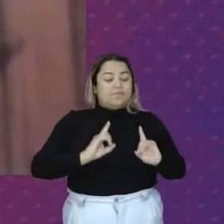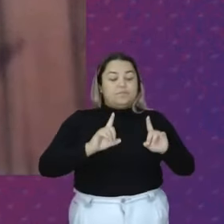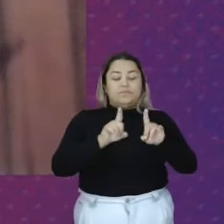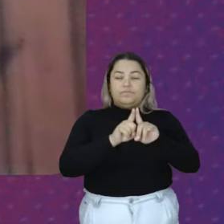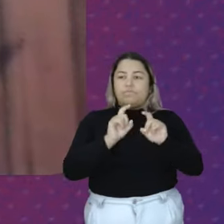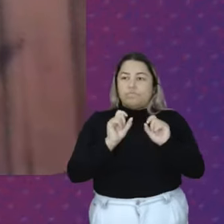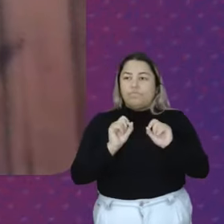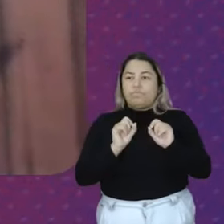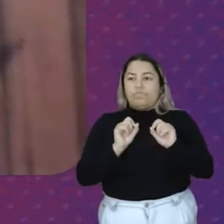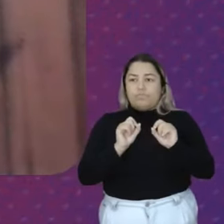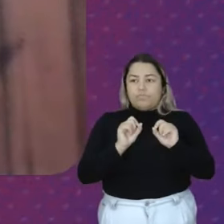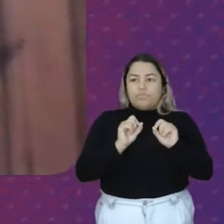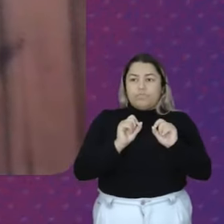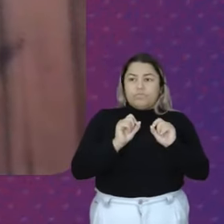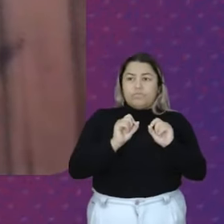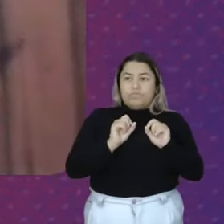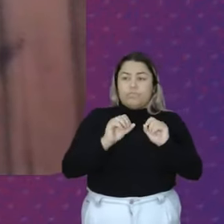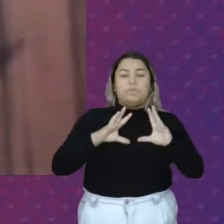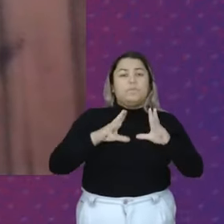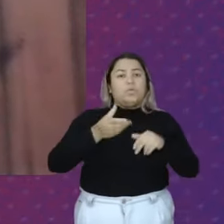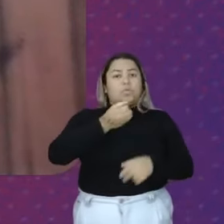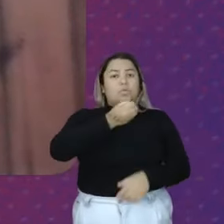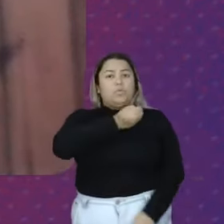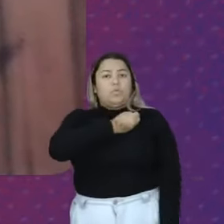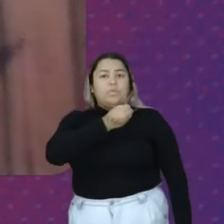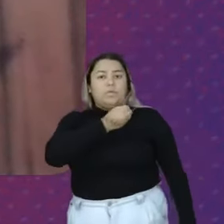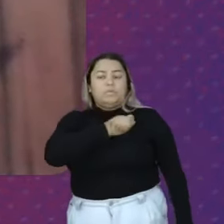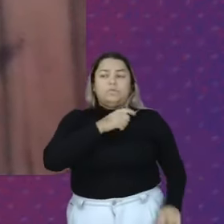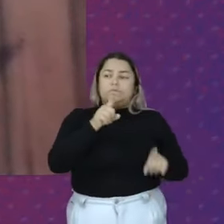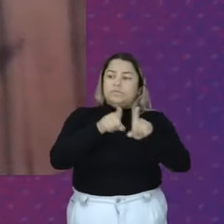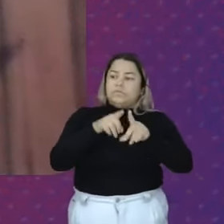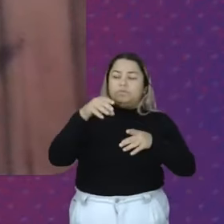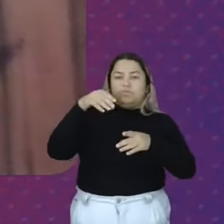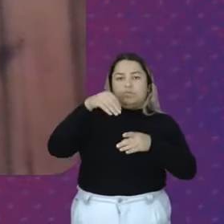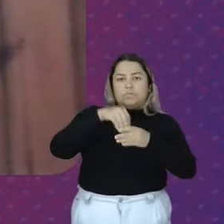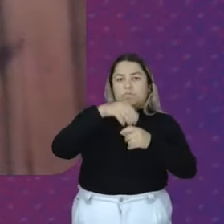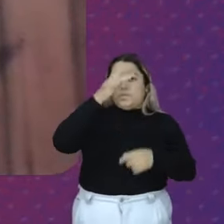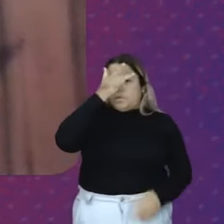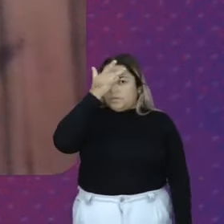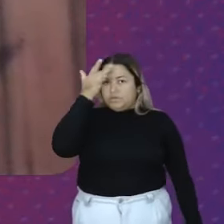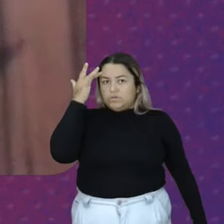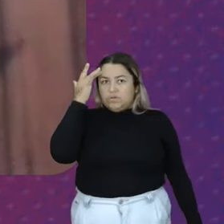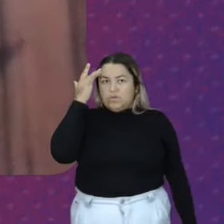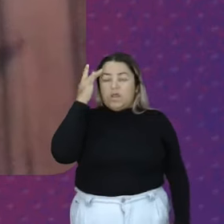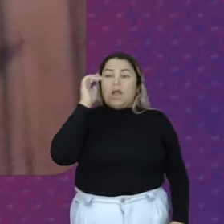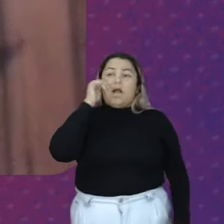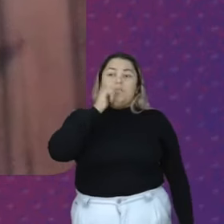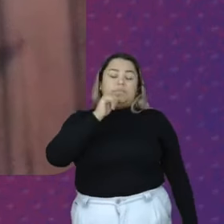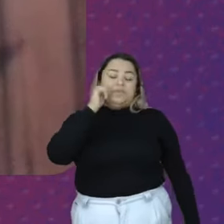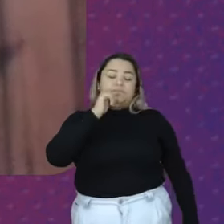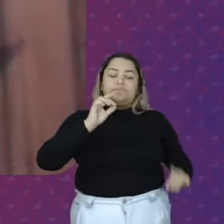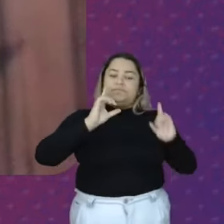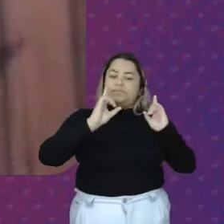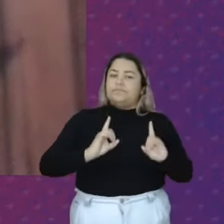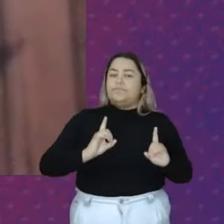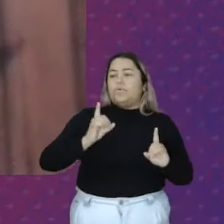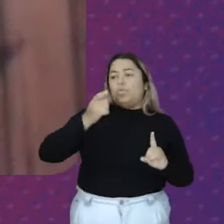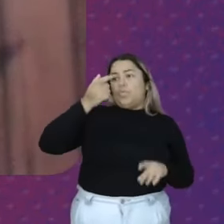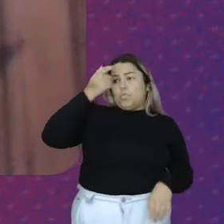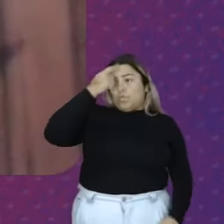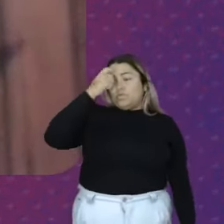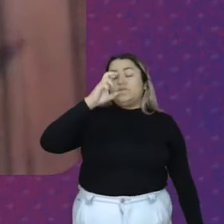no atlas da violência né com número de notificações assim por 10.000 pessoas né a mulher com deficiência intelectual